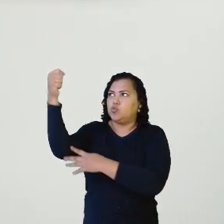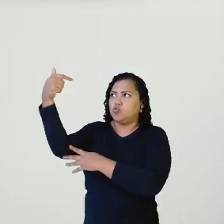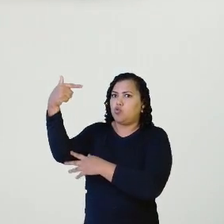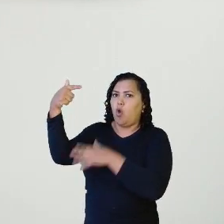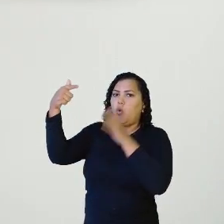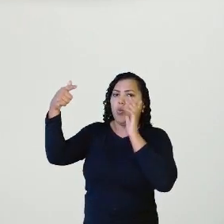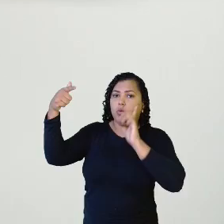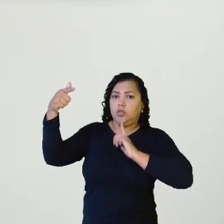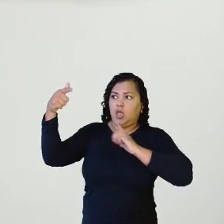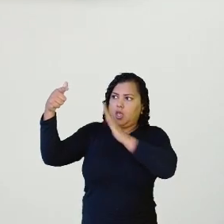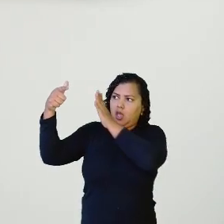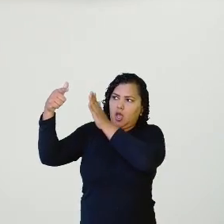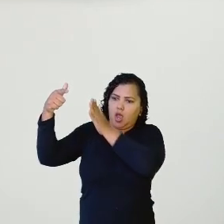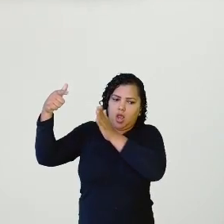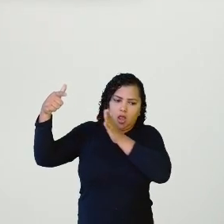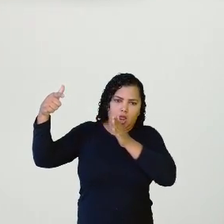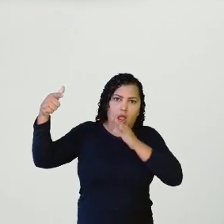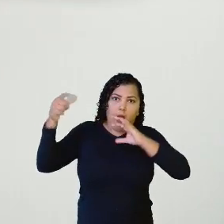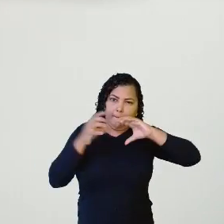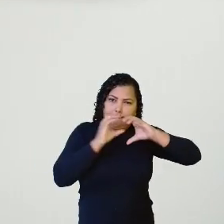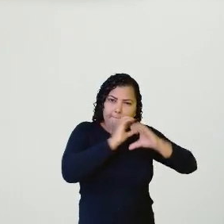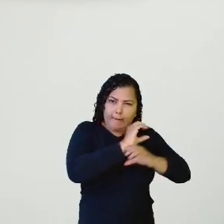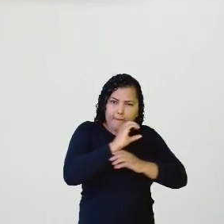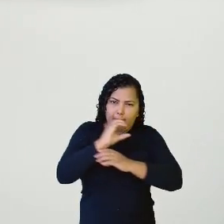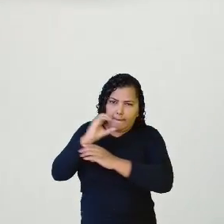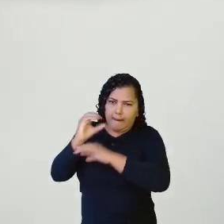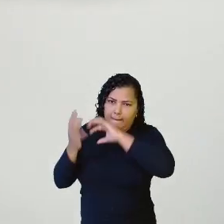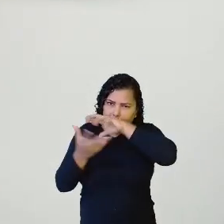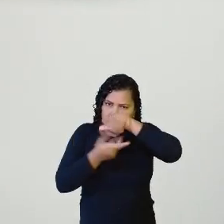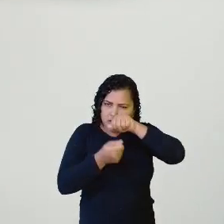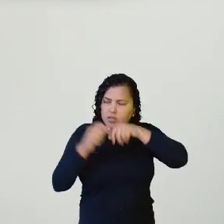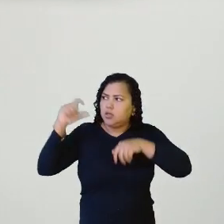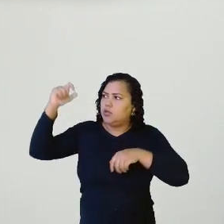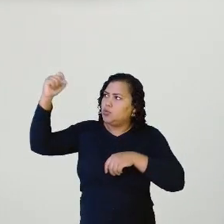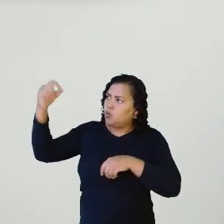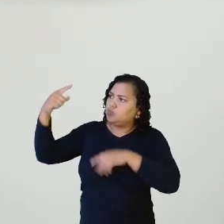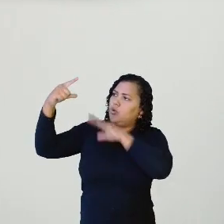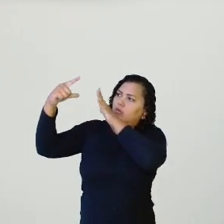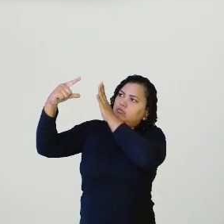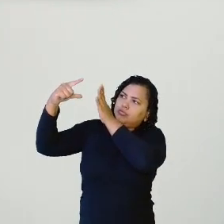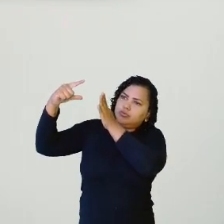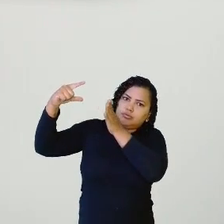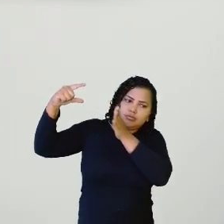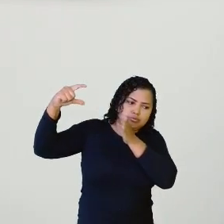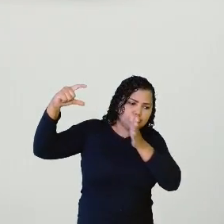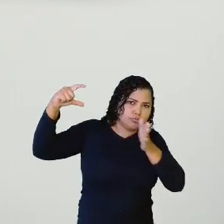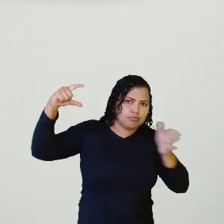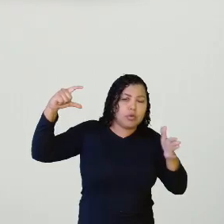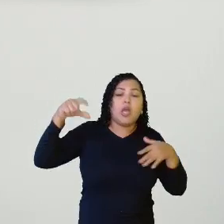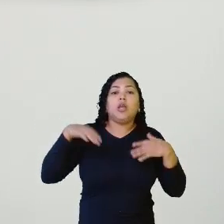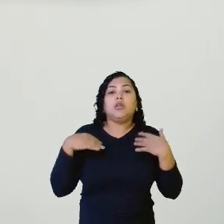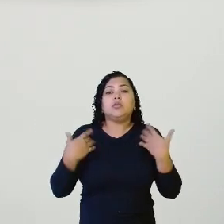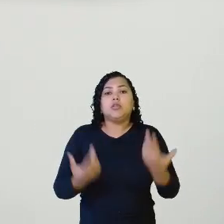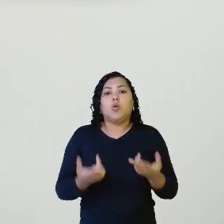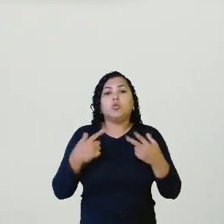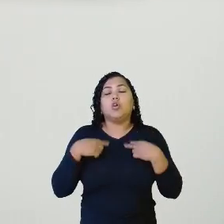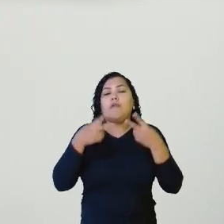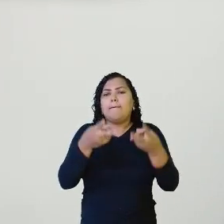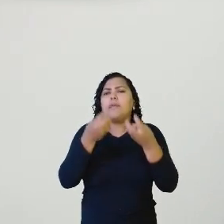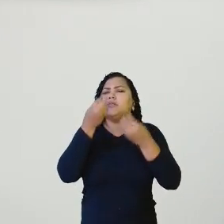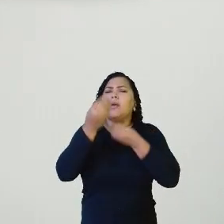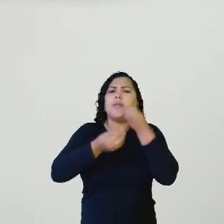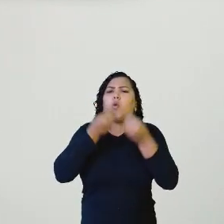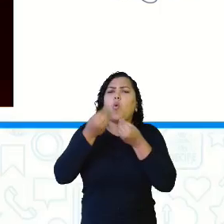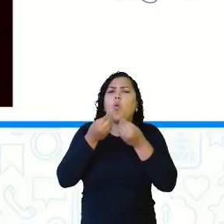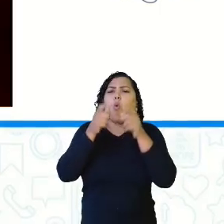em relação ao universo, onde ele está localizado. E nós vamos pedir a ajuda aí do nosso astronauta.